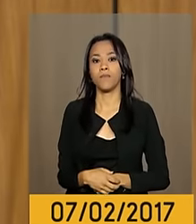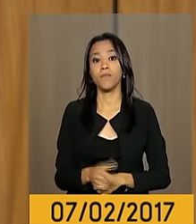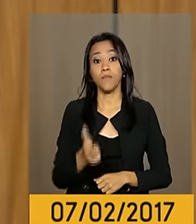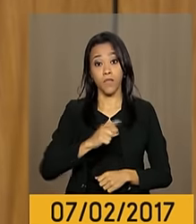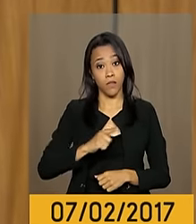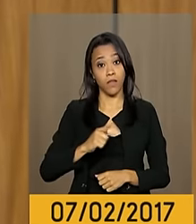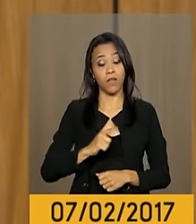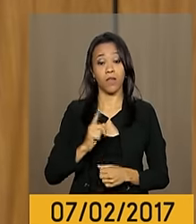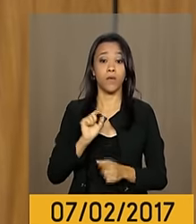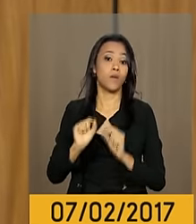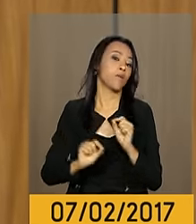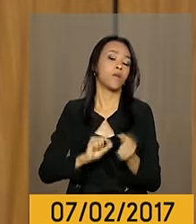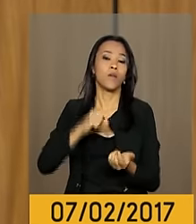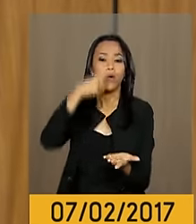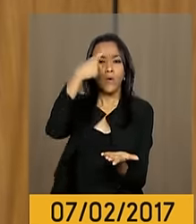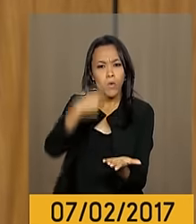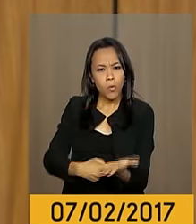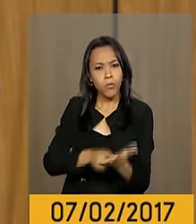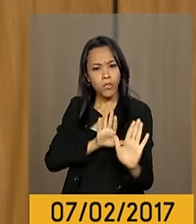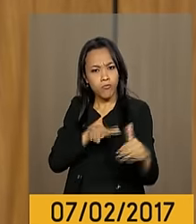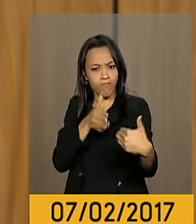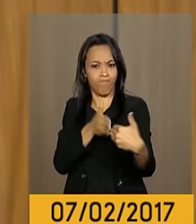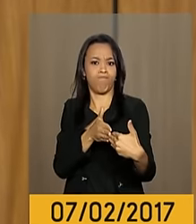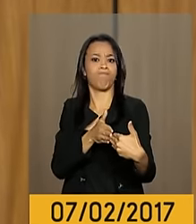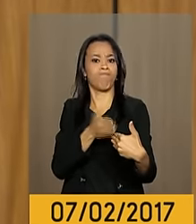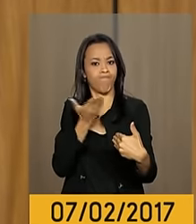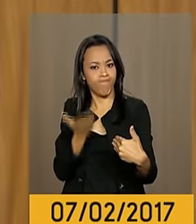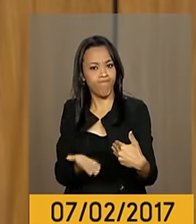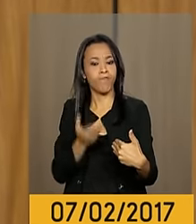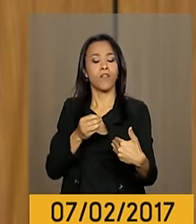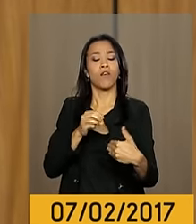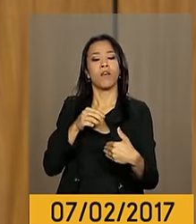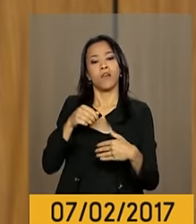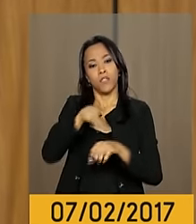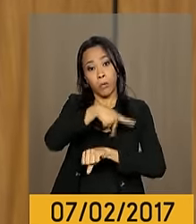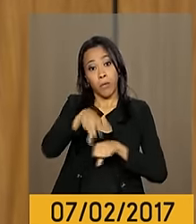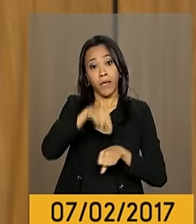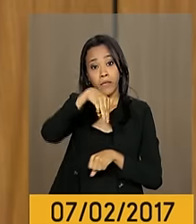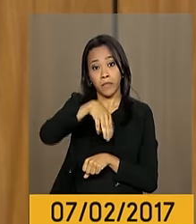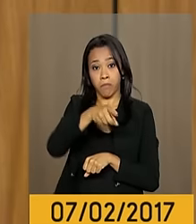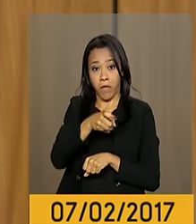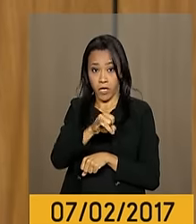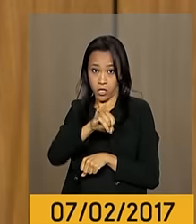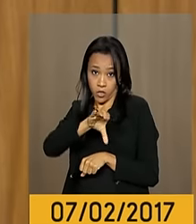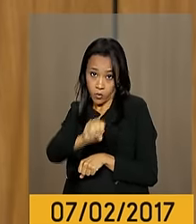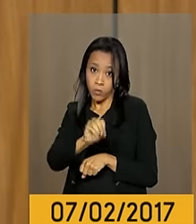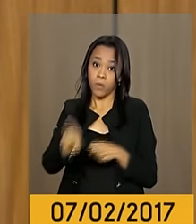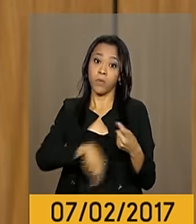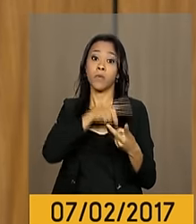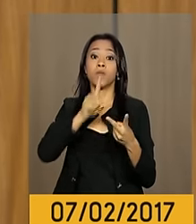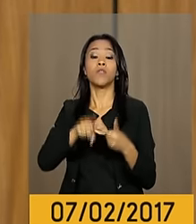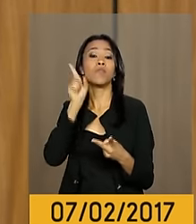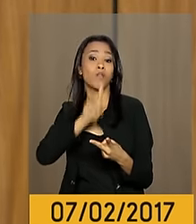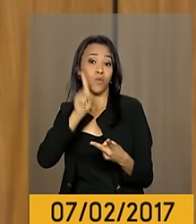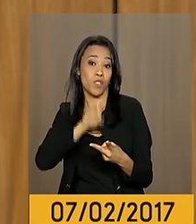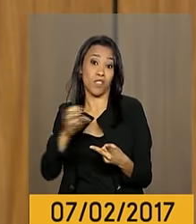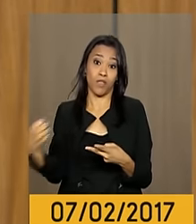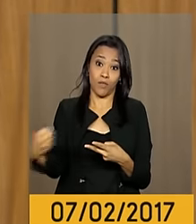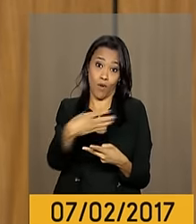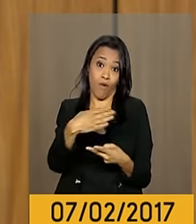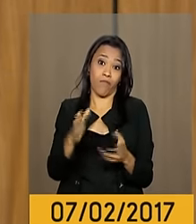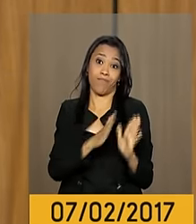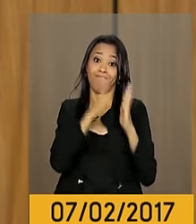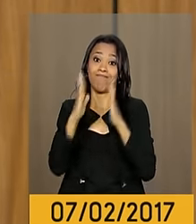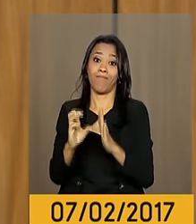acordo razoável entre o México e os Estados Unidos nesta nova etapa eu quero dizer a